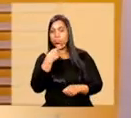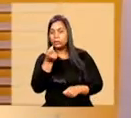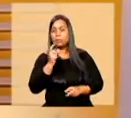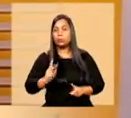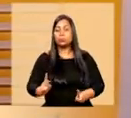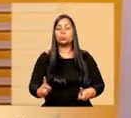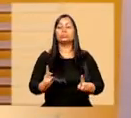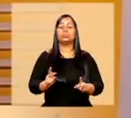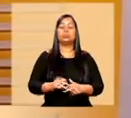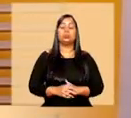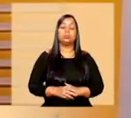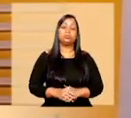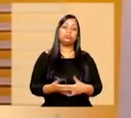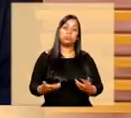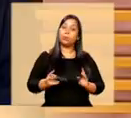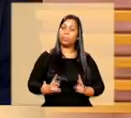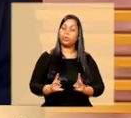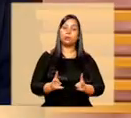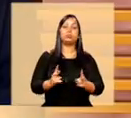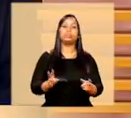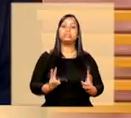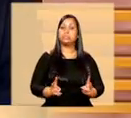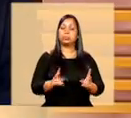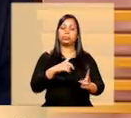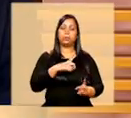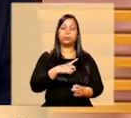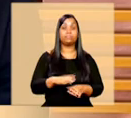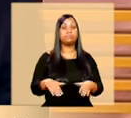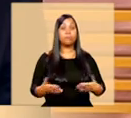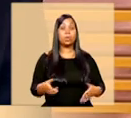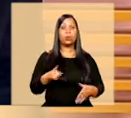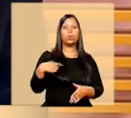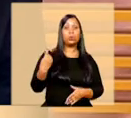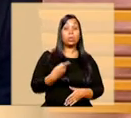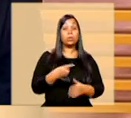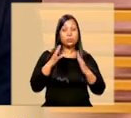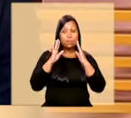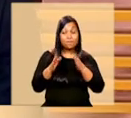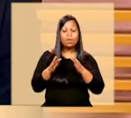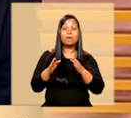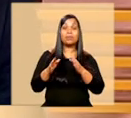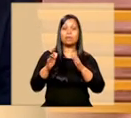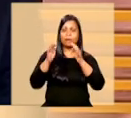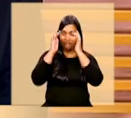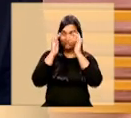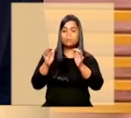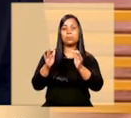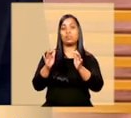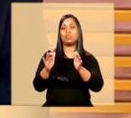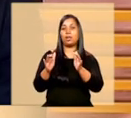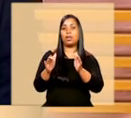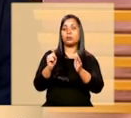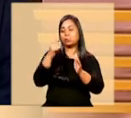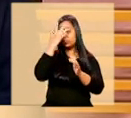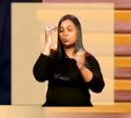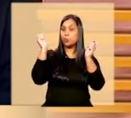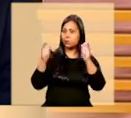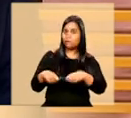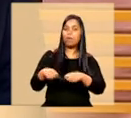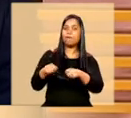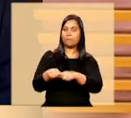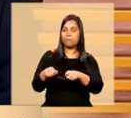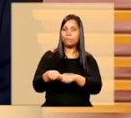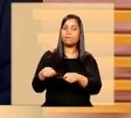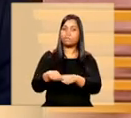tratamento continua? Isso, a mesma coisa, sempre é assim, né? Então, precisamos respeitar todos esses critérios para ver se a pessoa